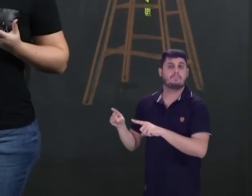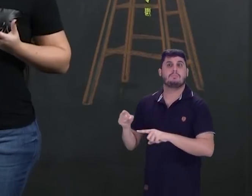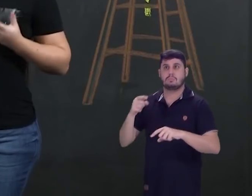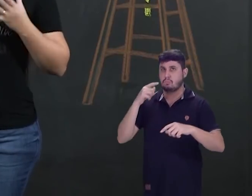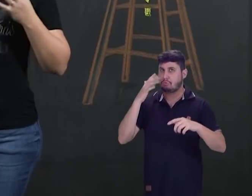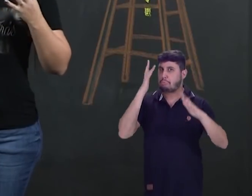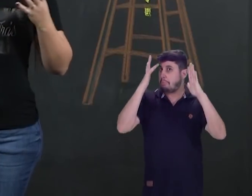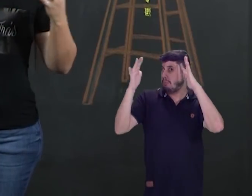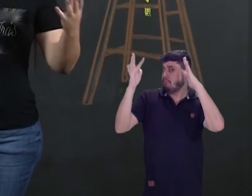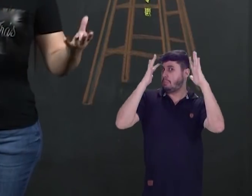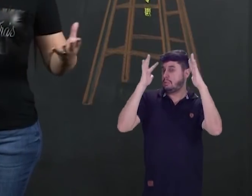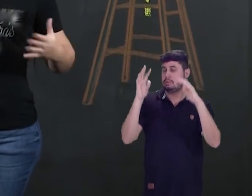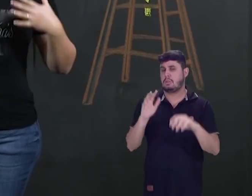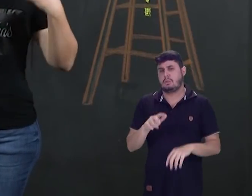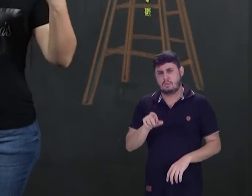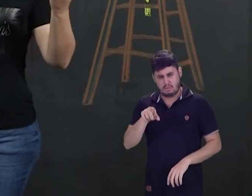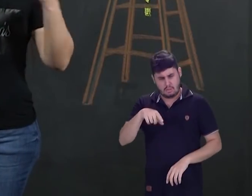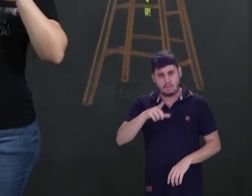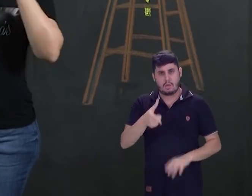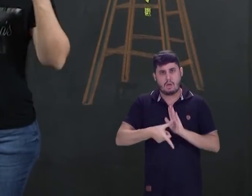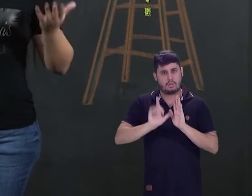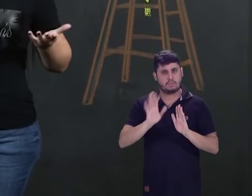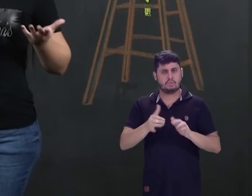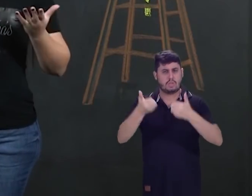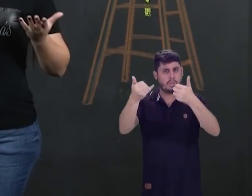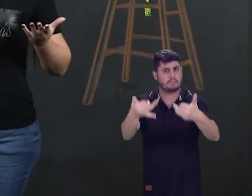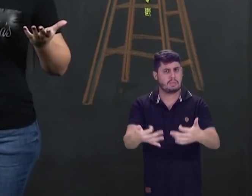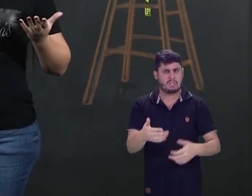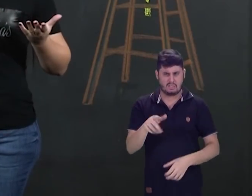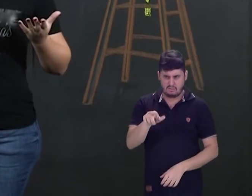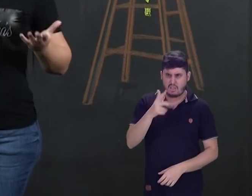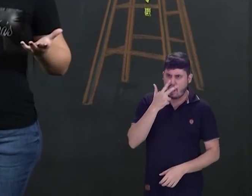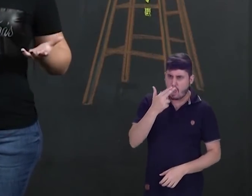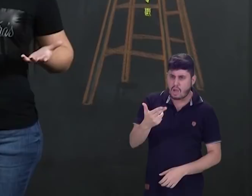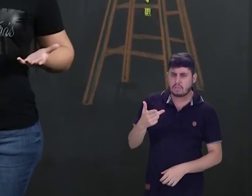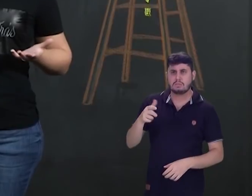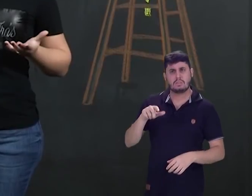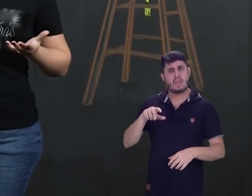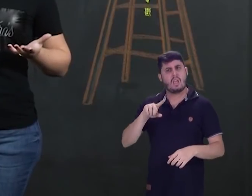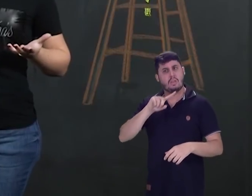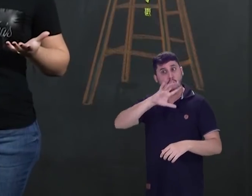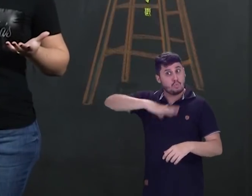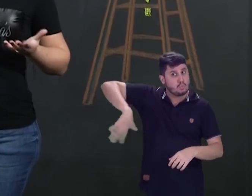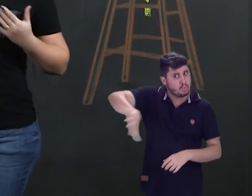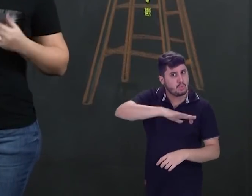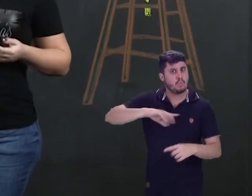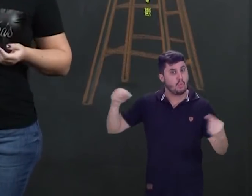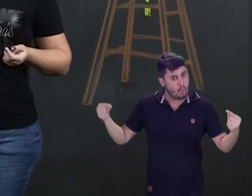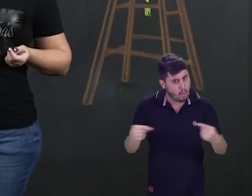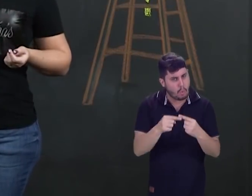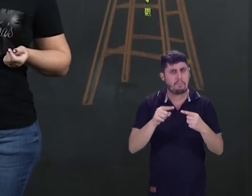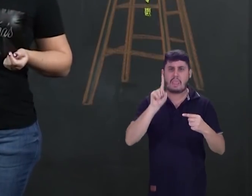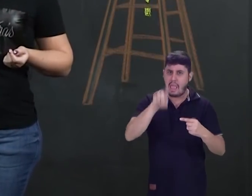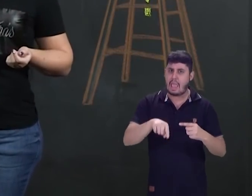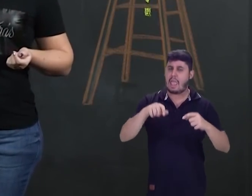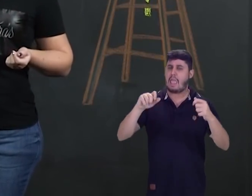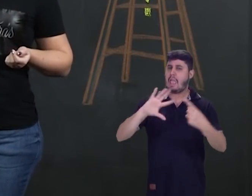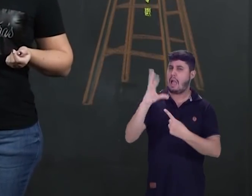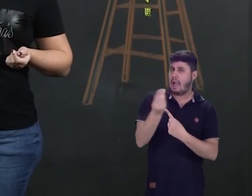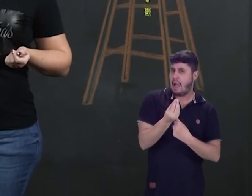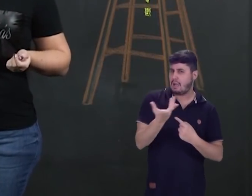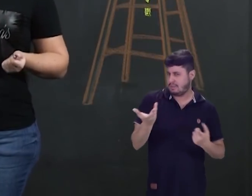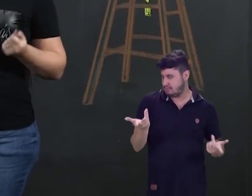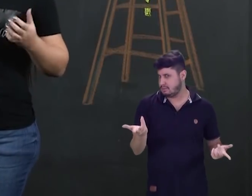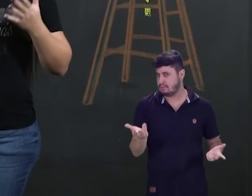né, será que essas formas, essas cores que não fazem sentido porque eu estou vendo são arte mesmo? Né? O famoso, eu também